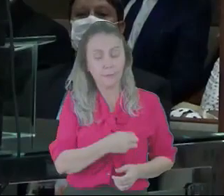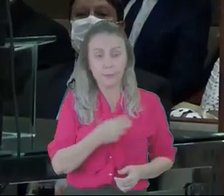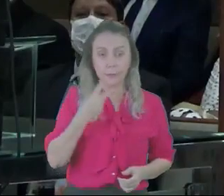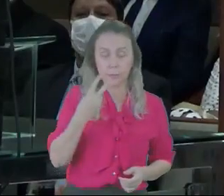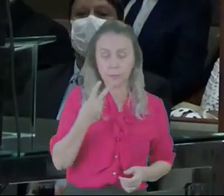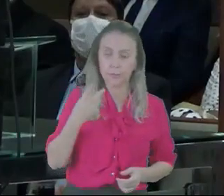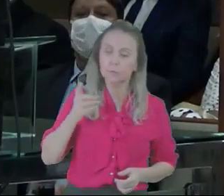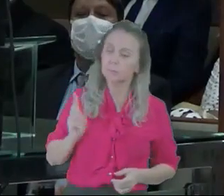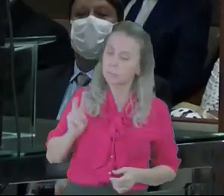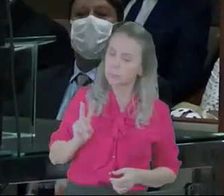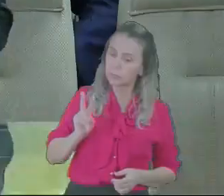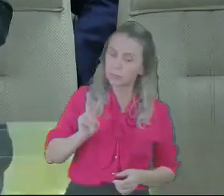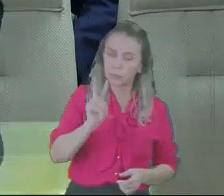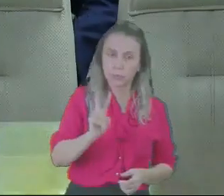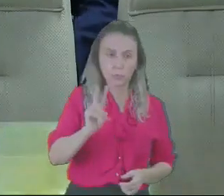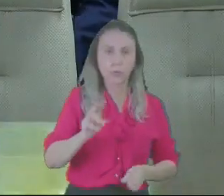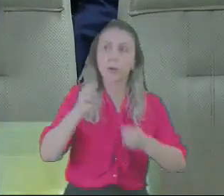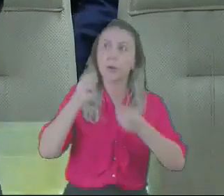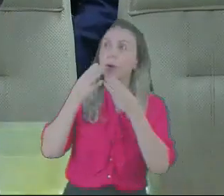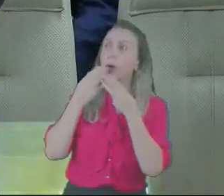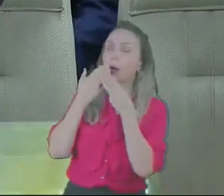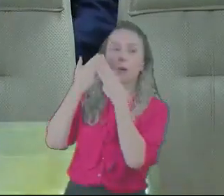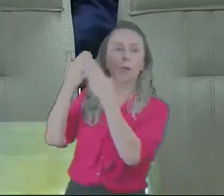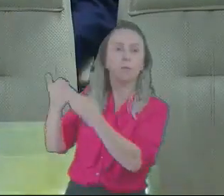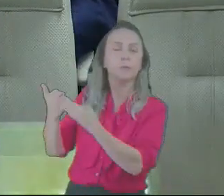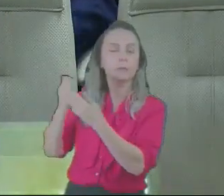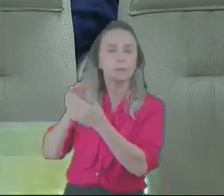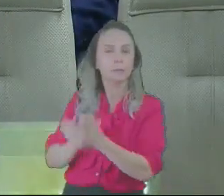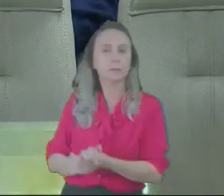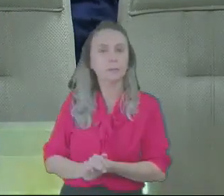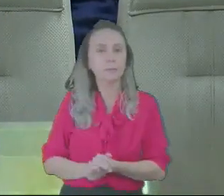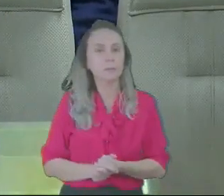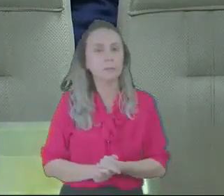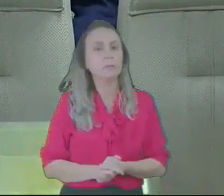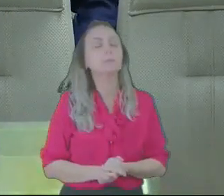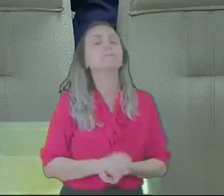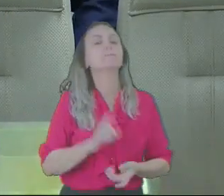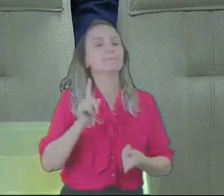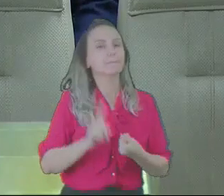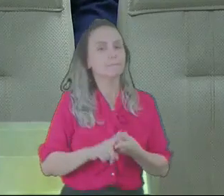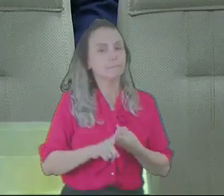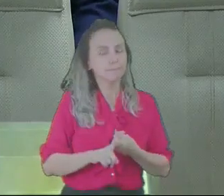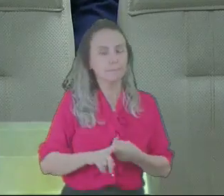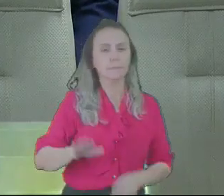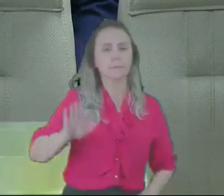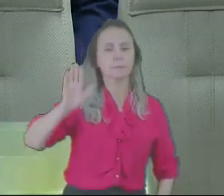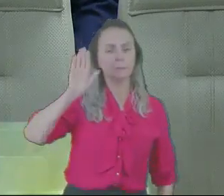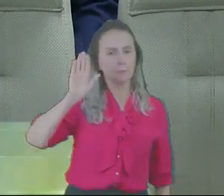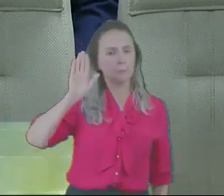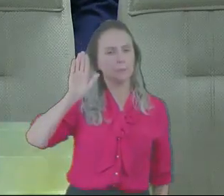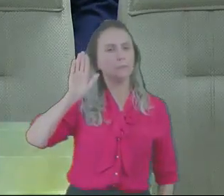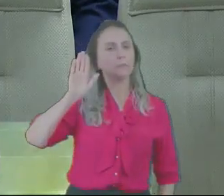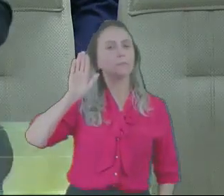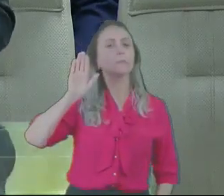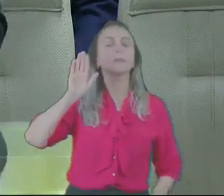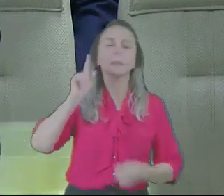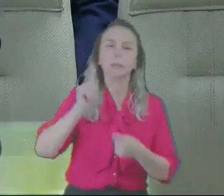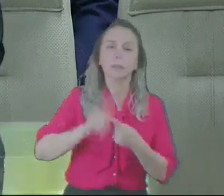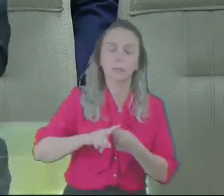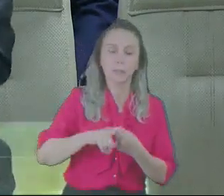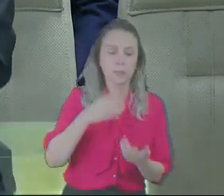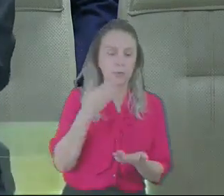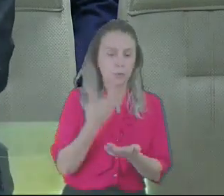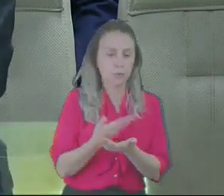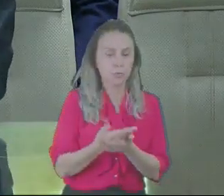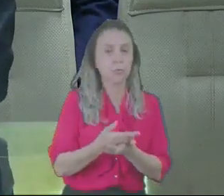suficiente Salvador os meus filhos tiveram que fazer profissão de fé fizeram discipulado e